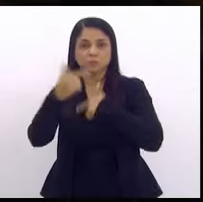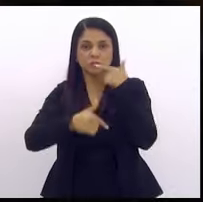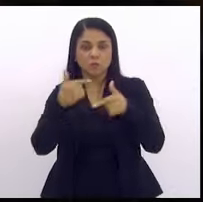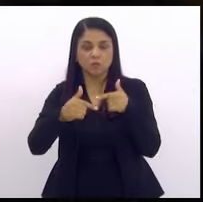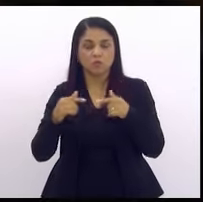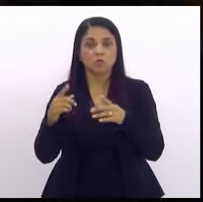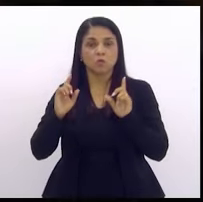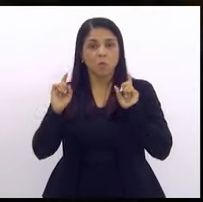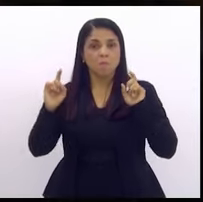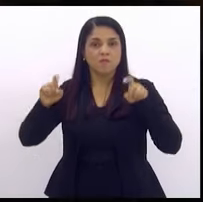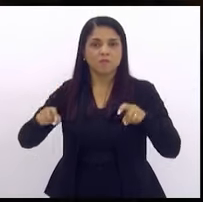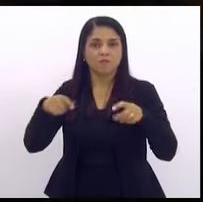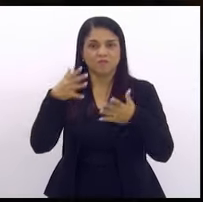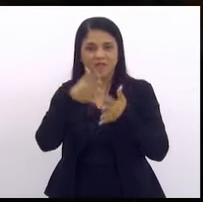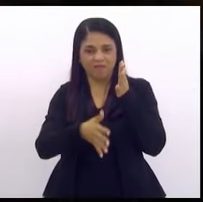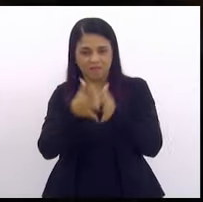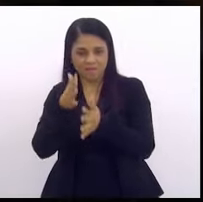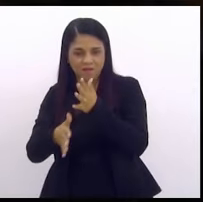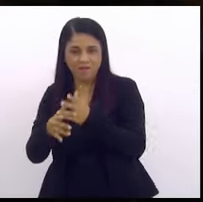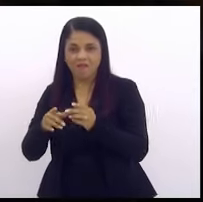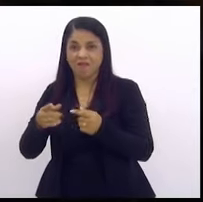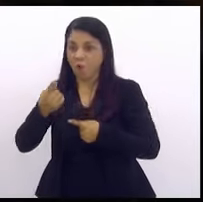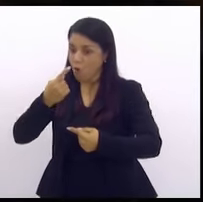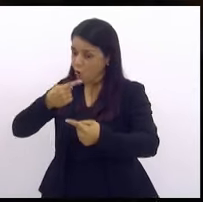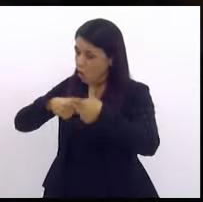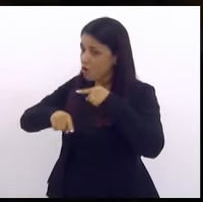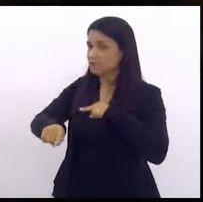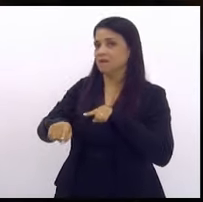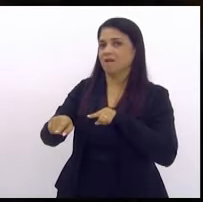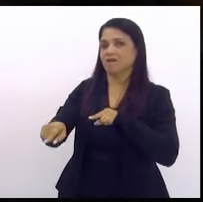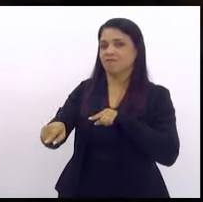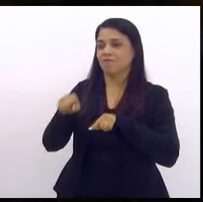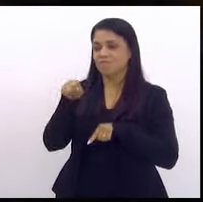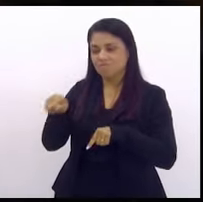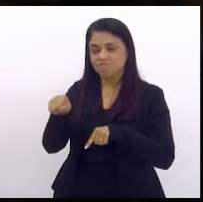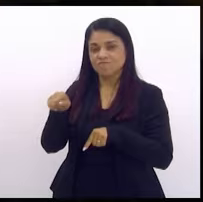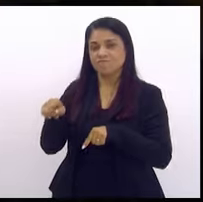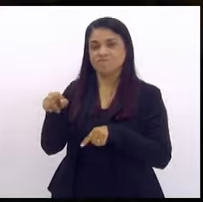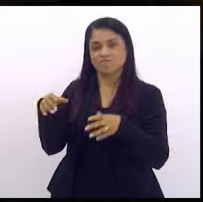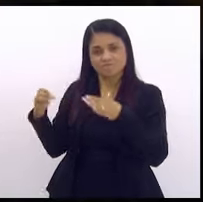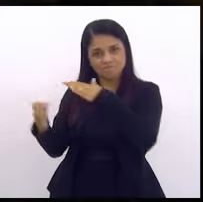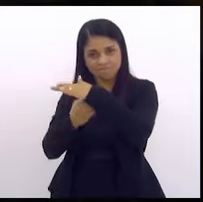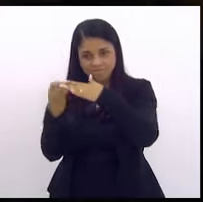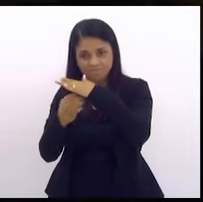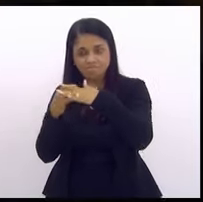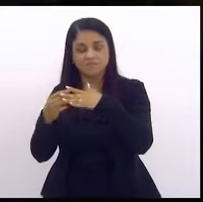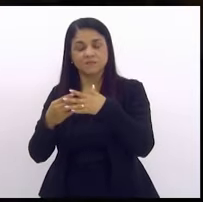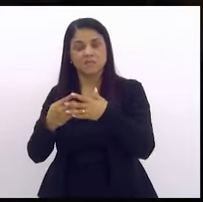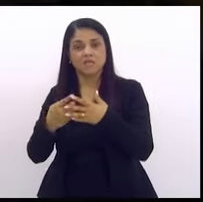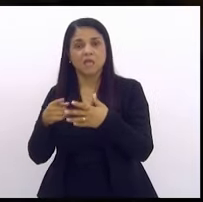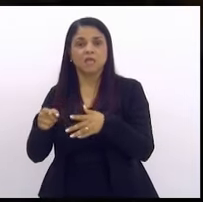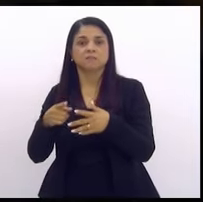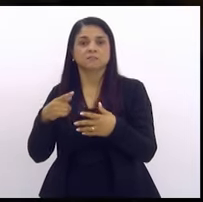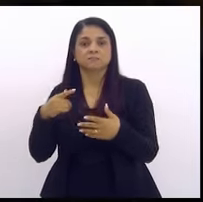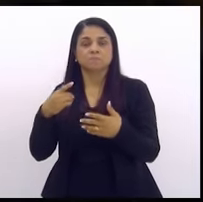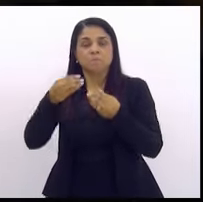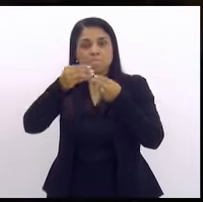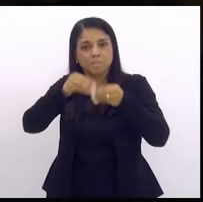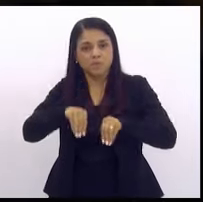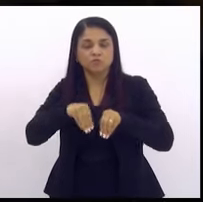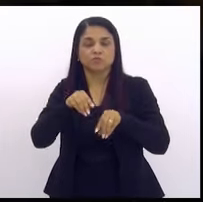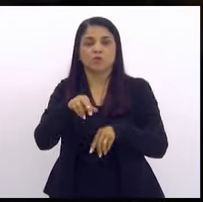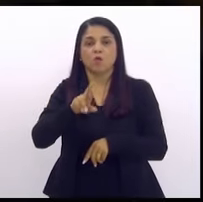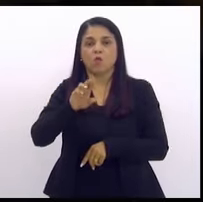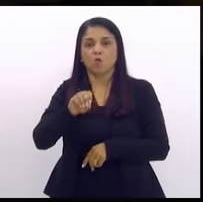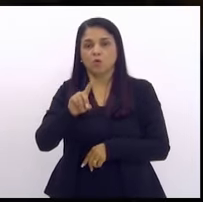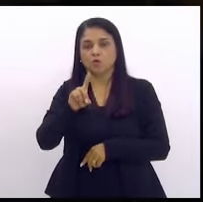mandato quer atrapalhar. É o contrário, vocês vão dar calote nos rodoviários se a gente não ficar em cima, se não for feita uma intervenção. Me coloco ao